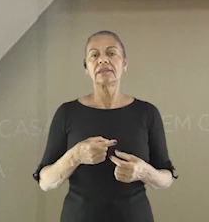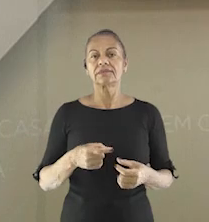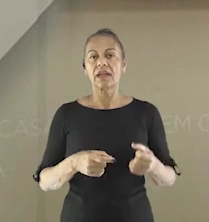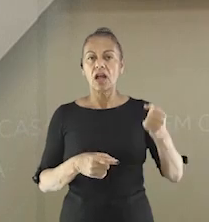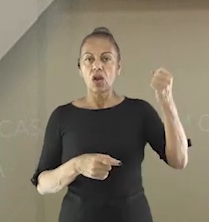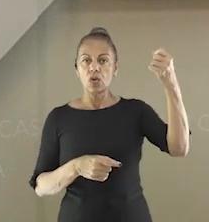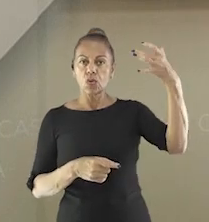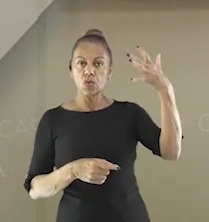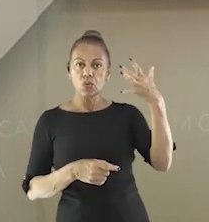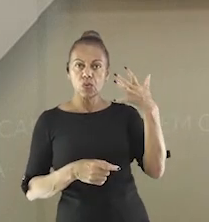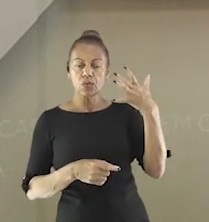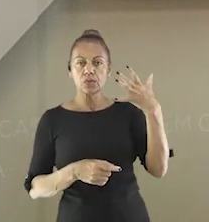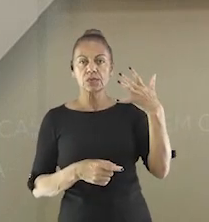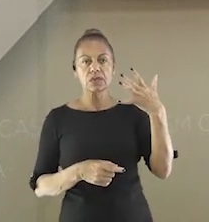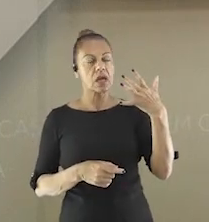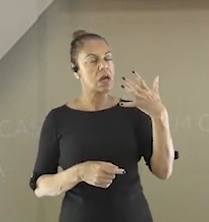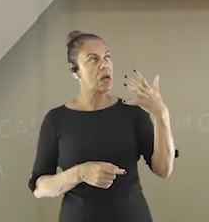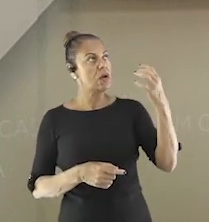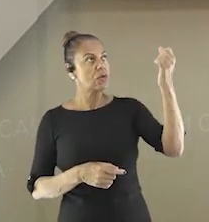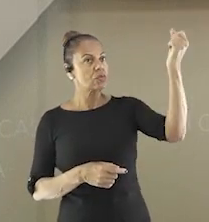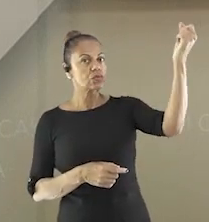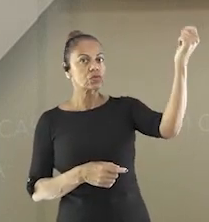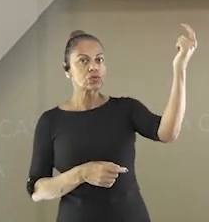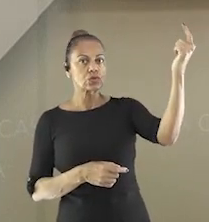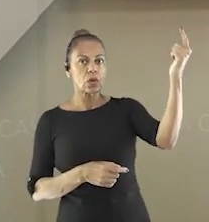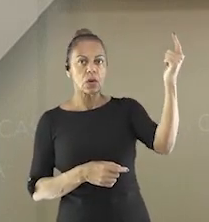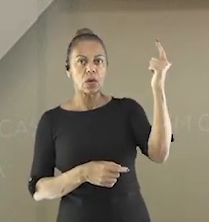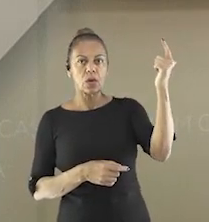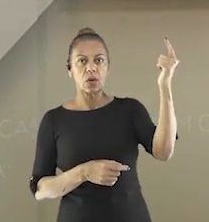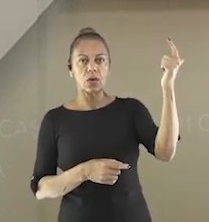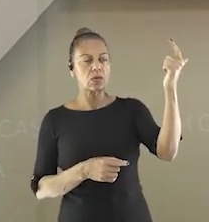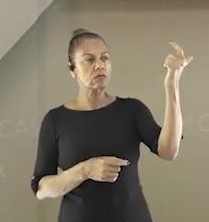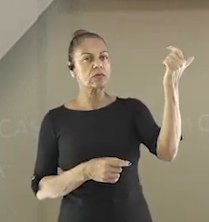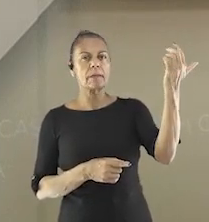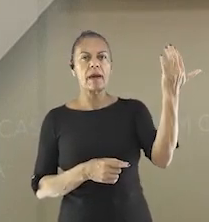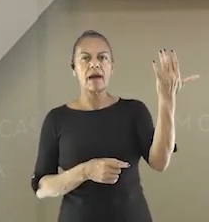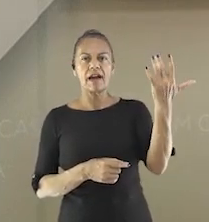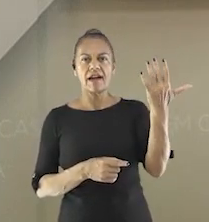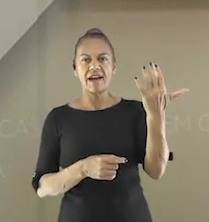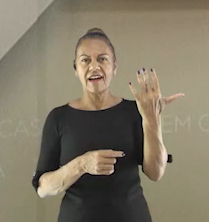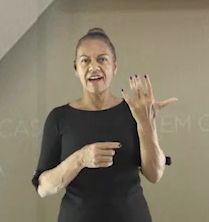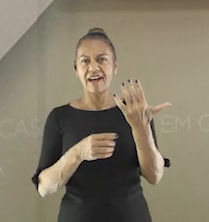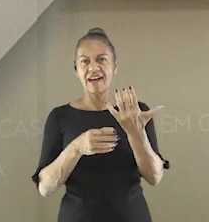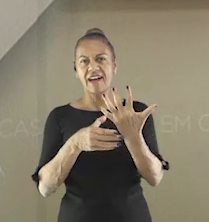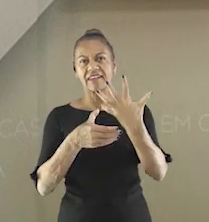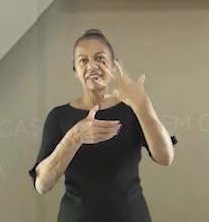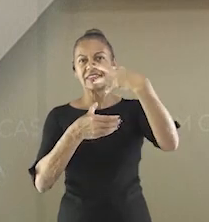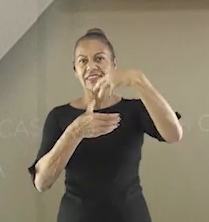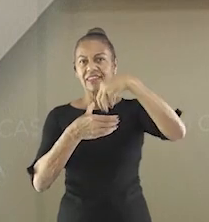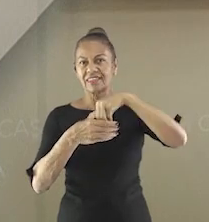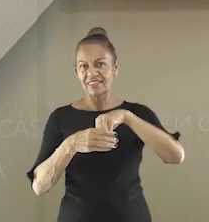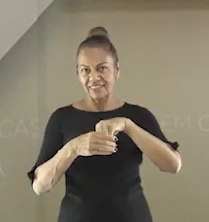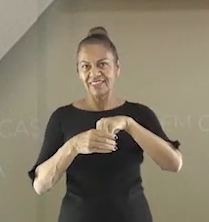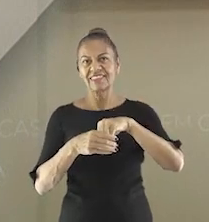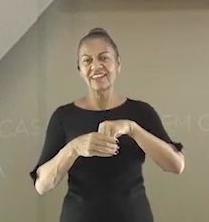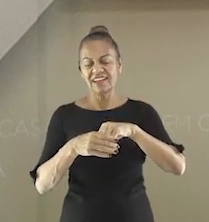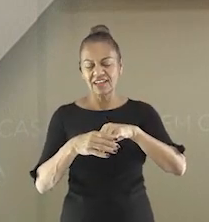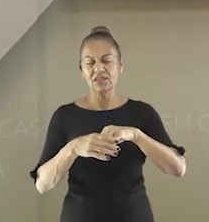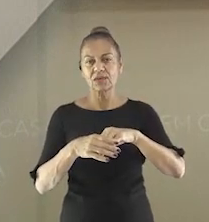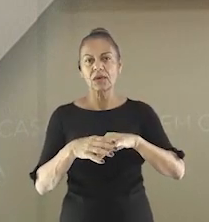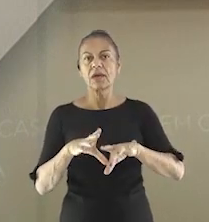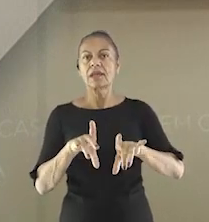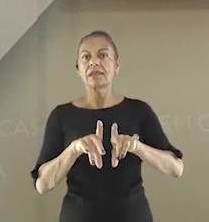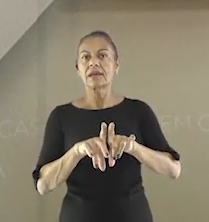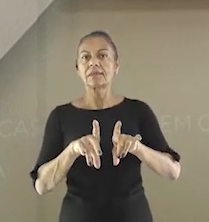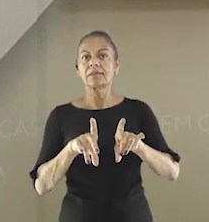e o calor do sol passem e aqueçam o interior. E como não tem muita ventilação, né, pouquíssima na verdade dentro dela, o ar que se aquece,